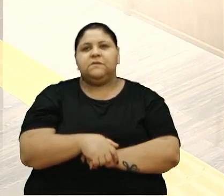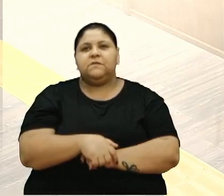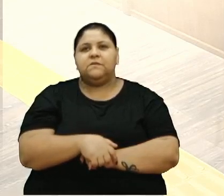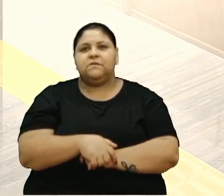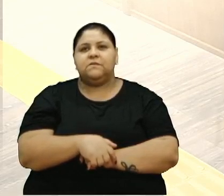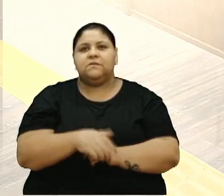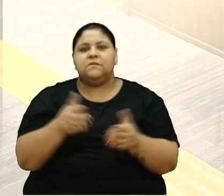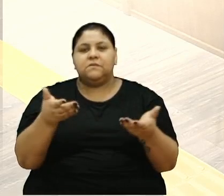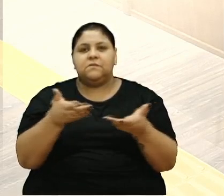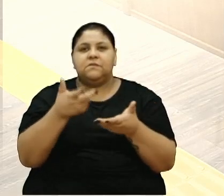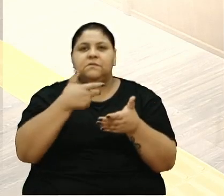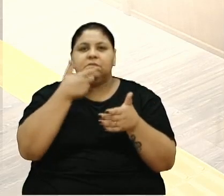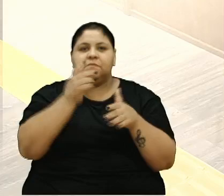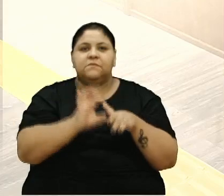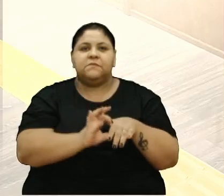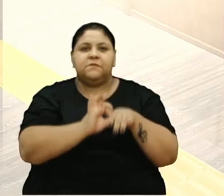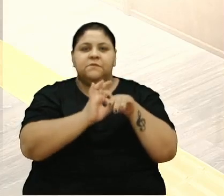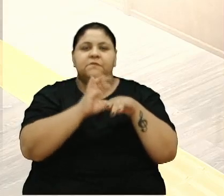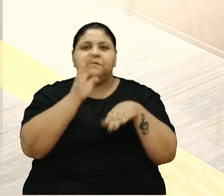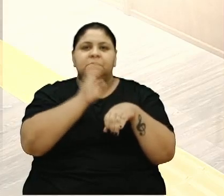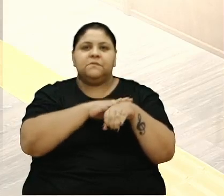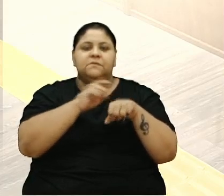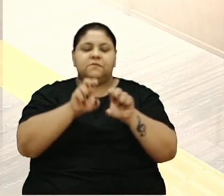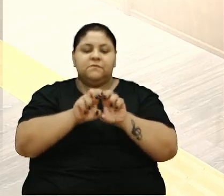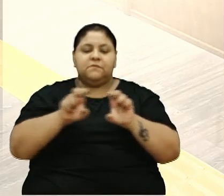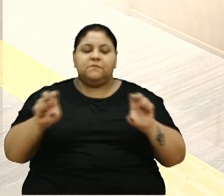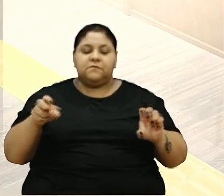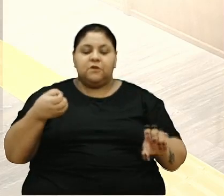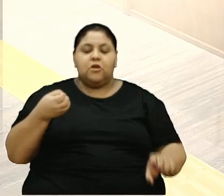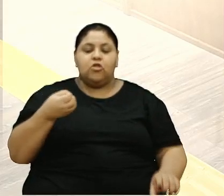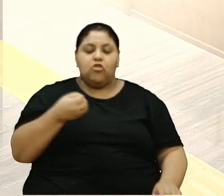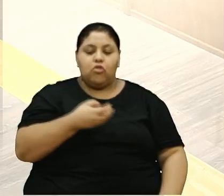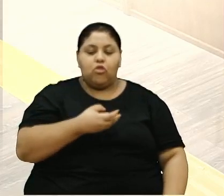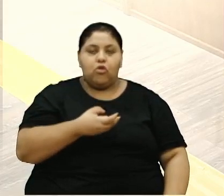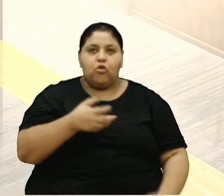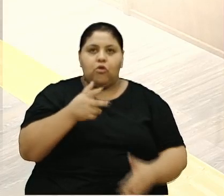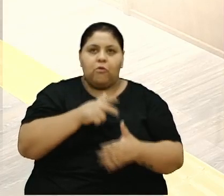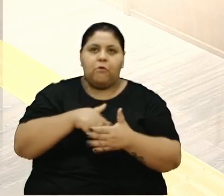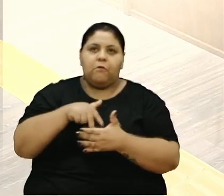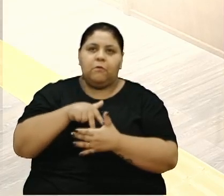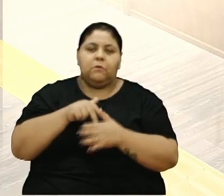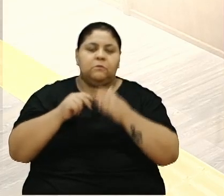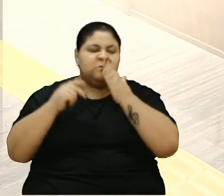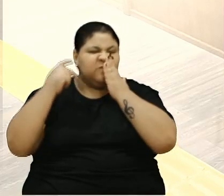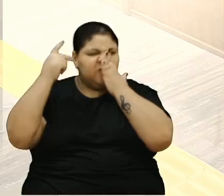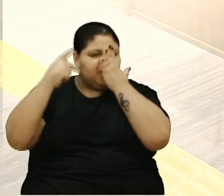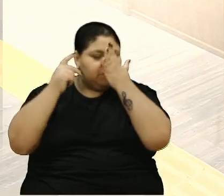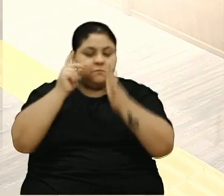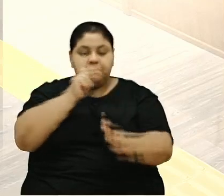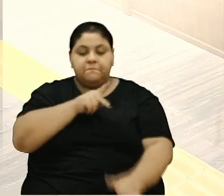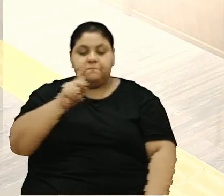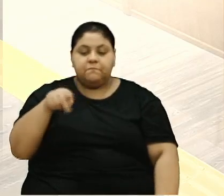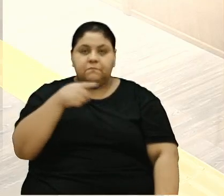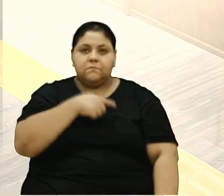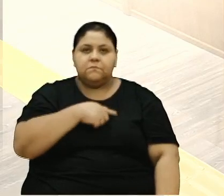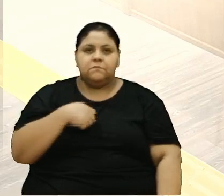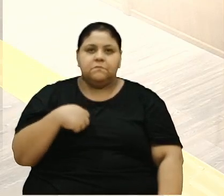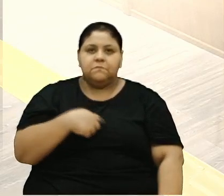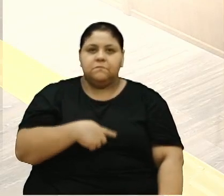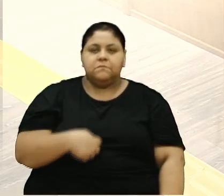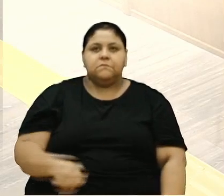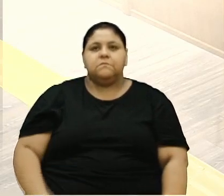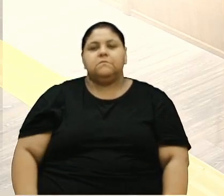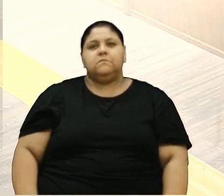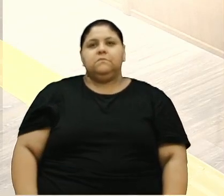Então, em declaração de líder nesse momento, bancada do Novo, na tribuna, vereador professor Zanquim.